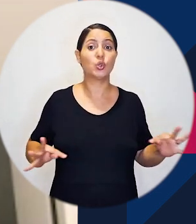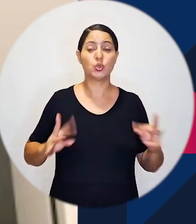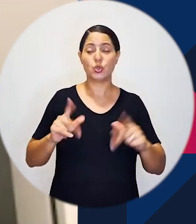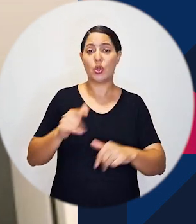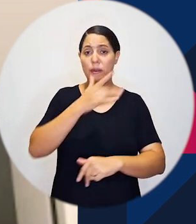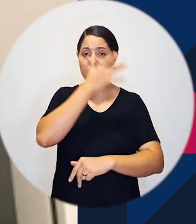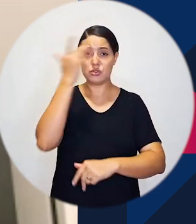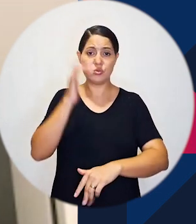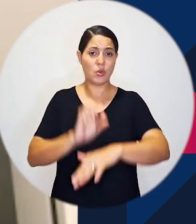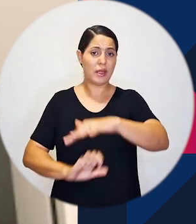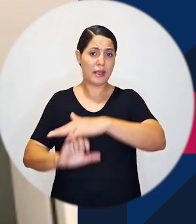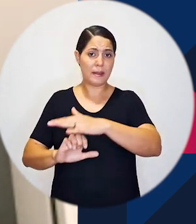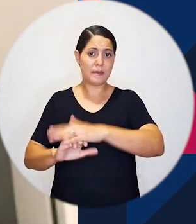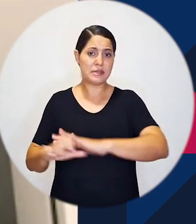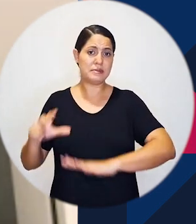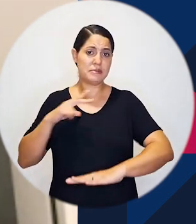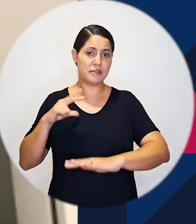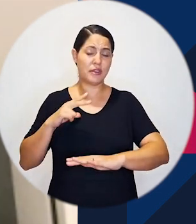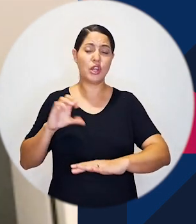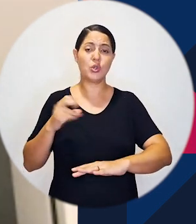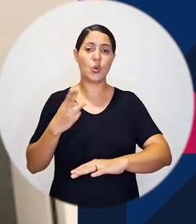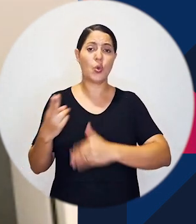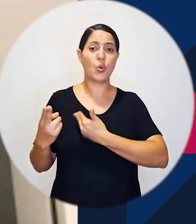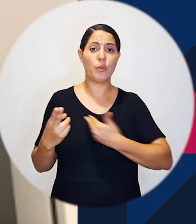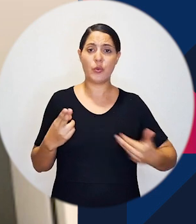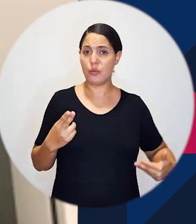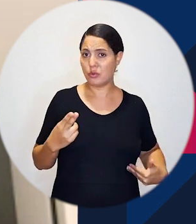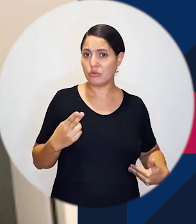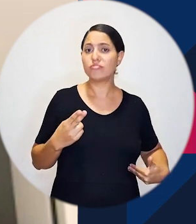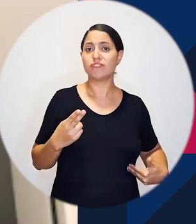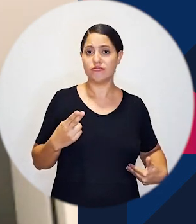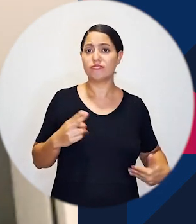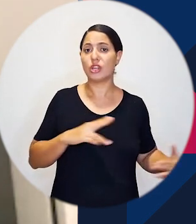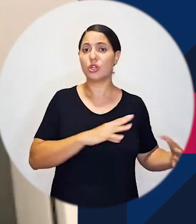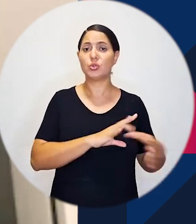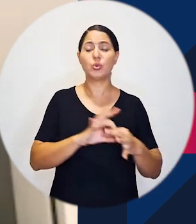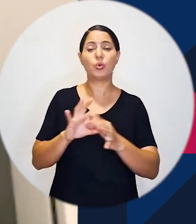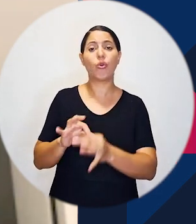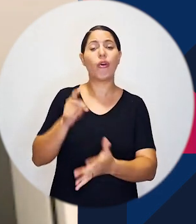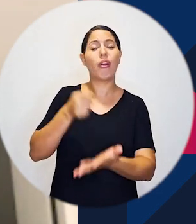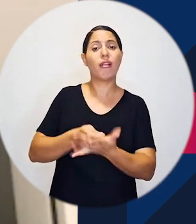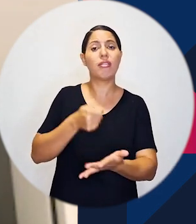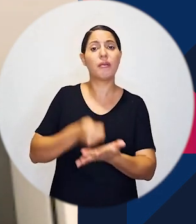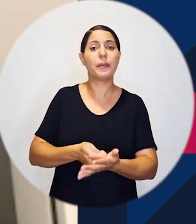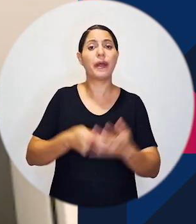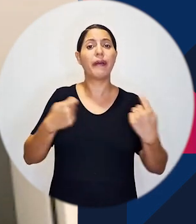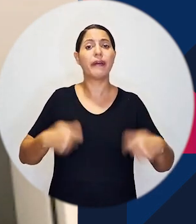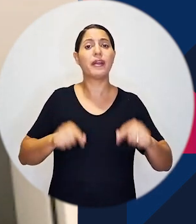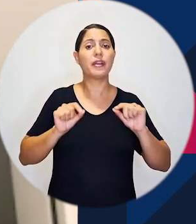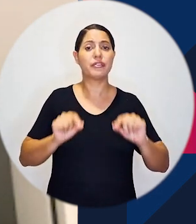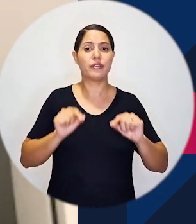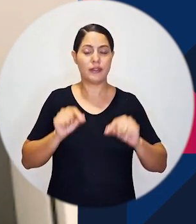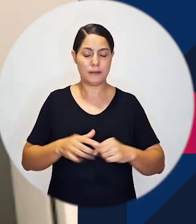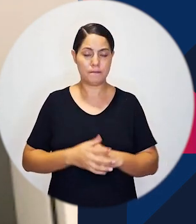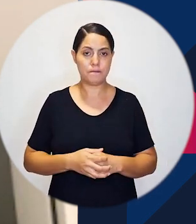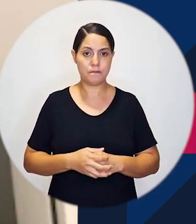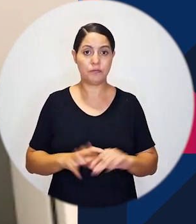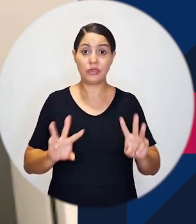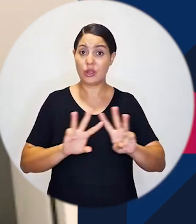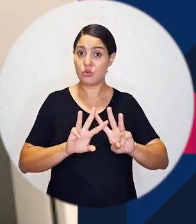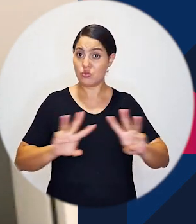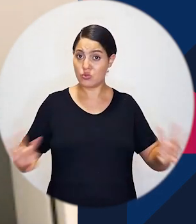pessoas jurídicas, sejam de direito público, sejam de direito privado, possuam um endereço eletrônico